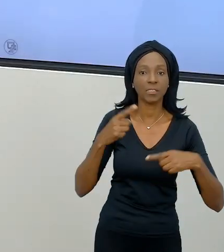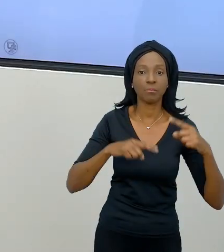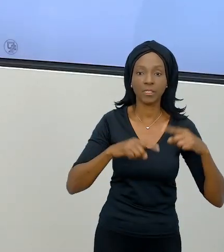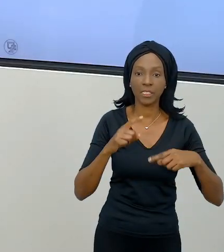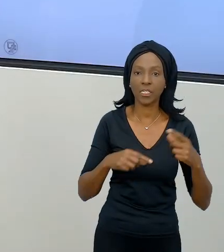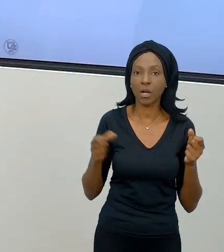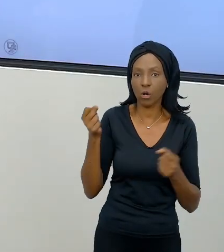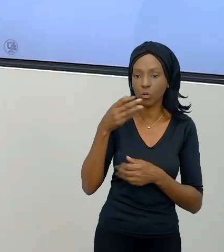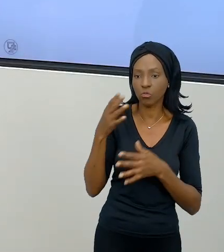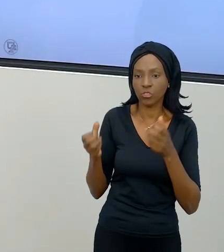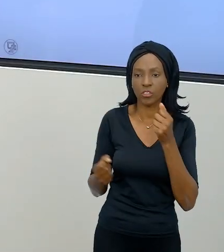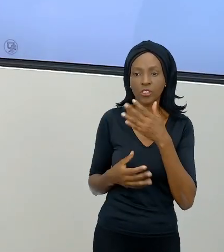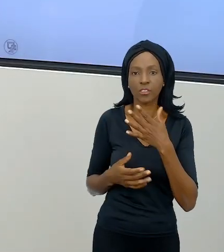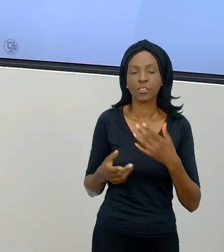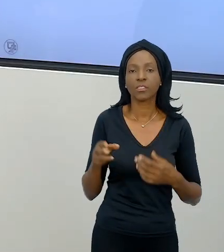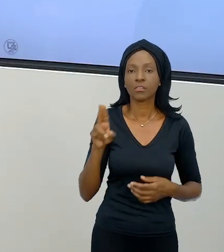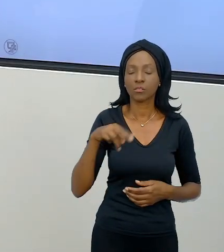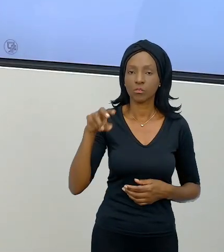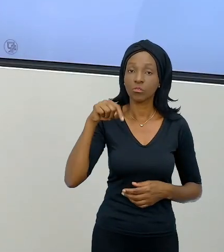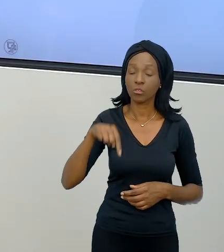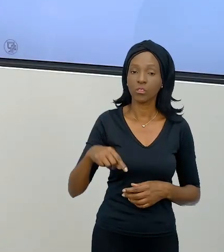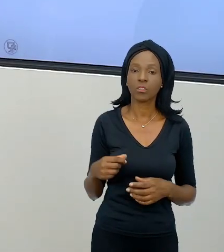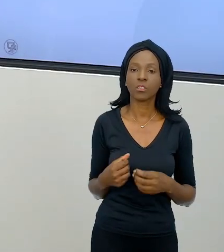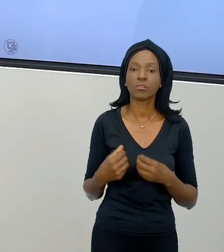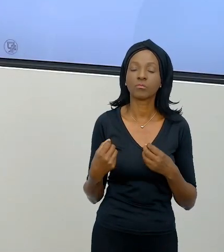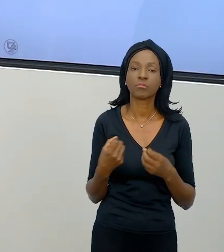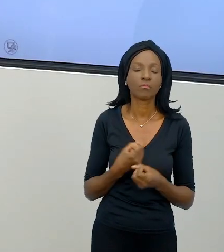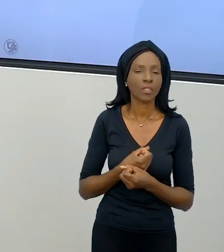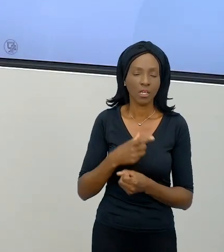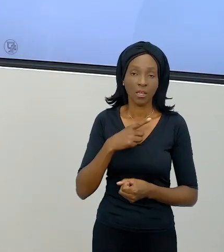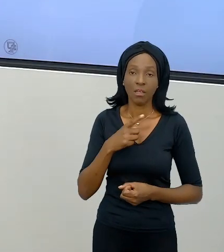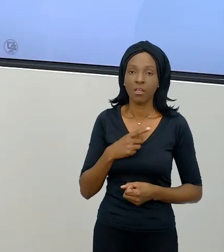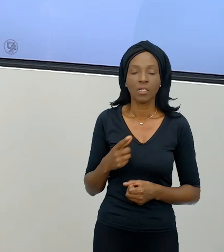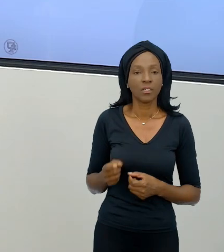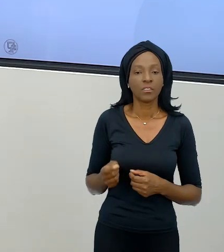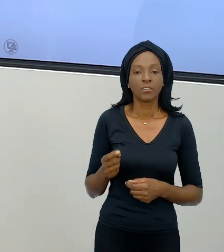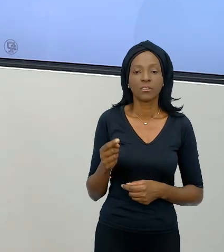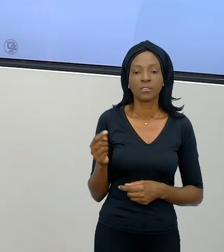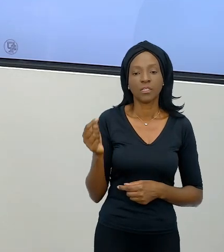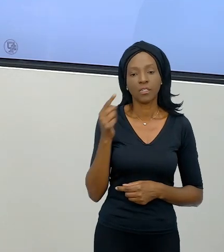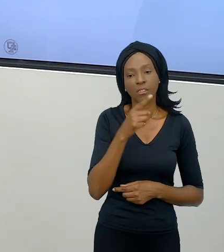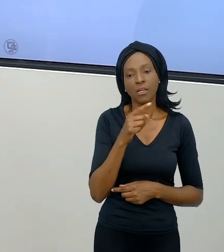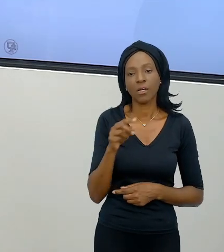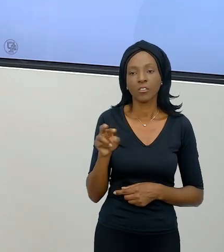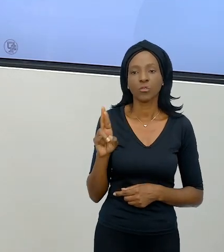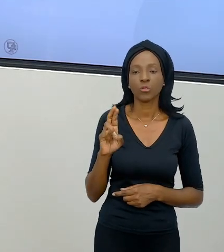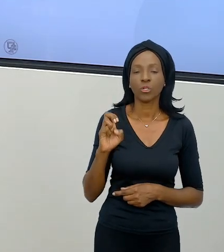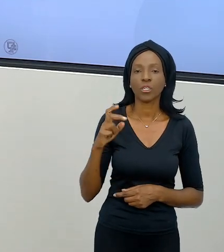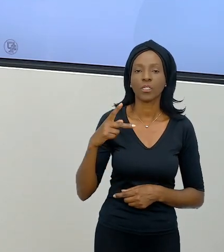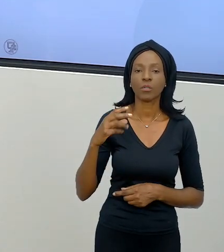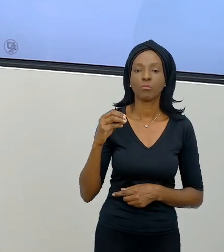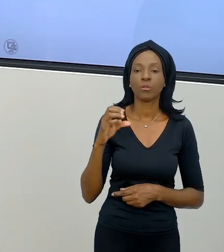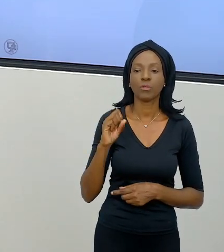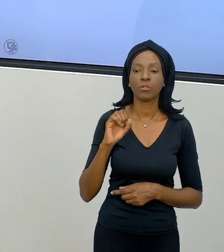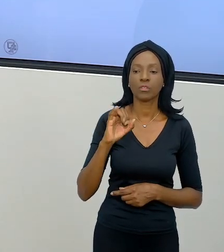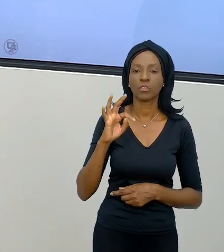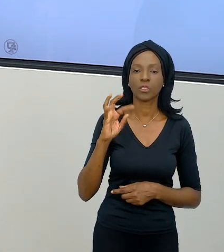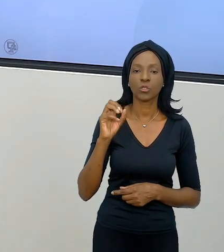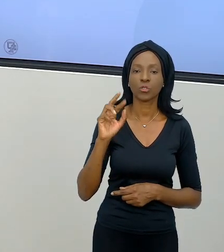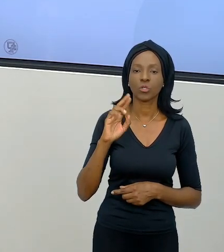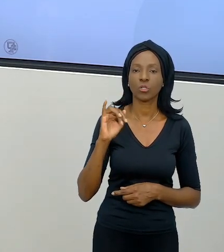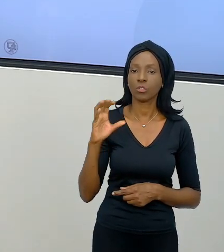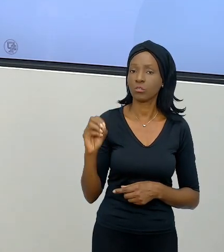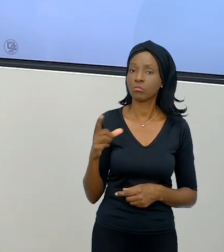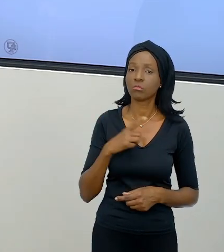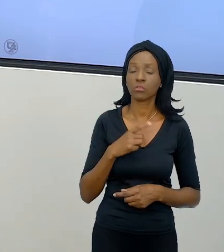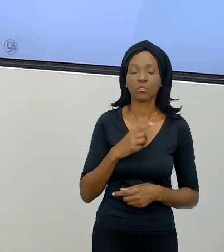slides aí dessa formação, eles ficam disponibilizados lá no repositório, né, professora Jaqueline? Fica